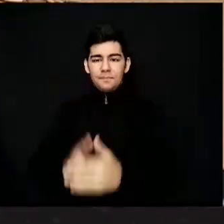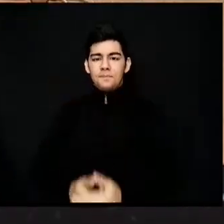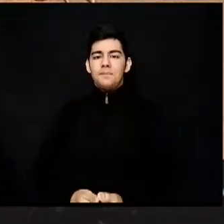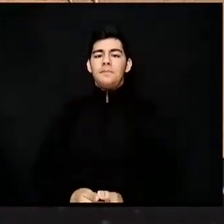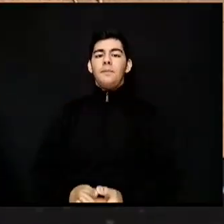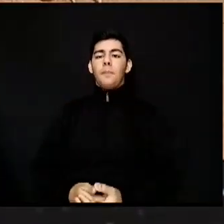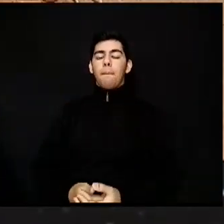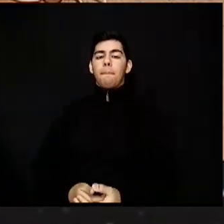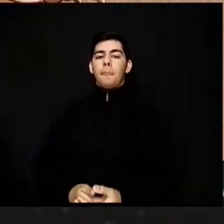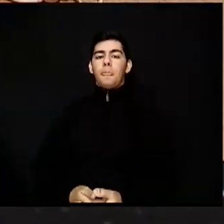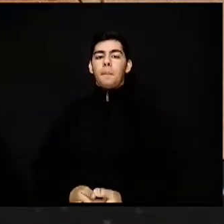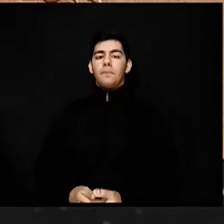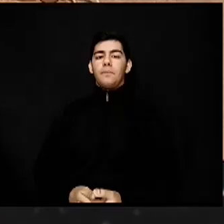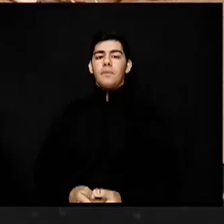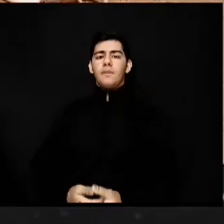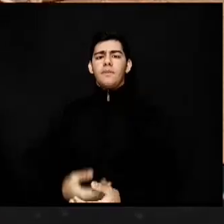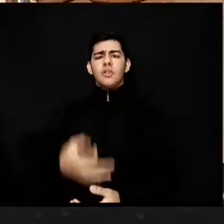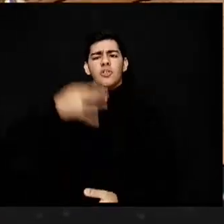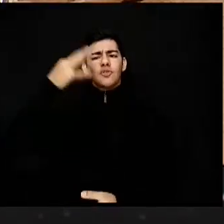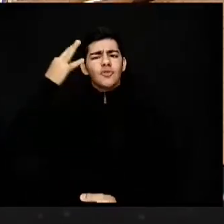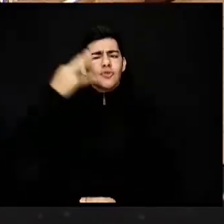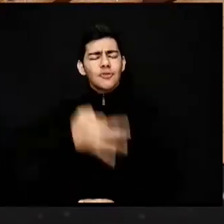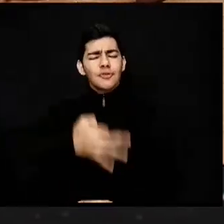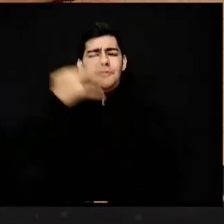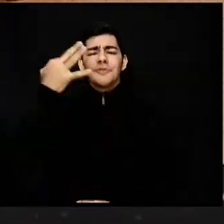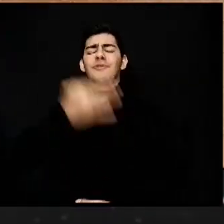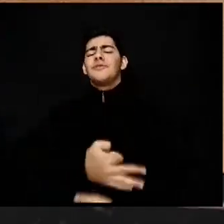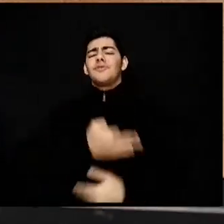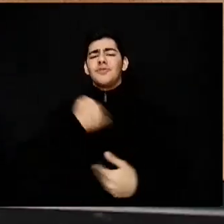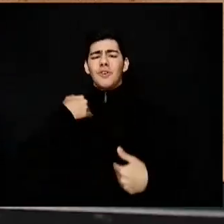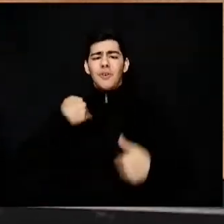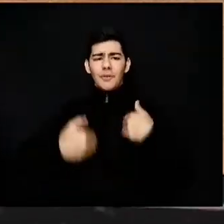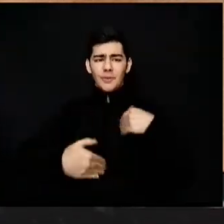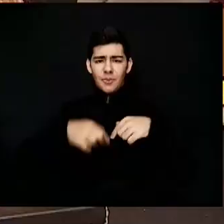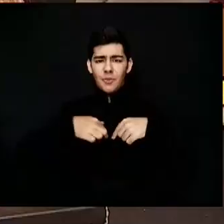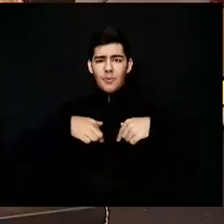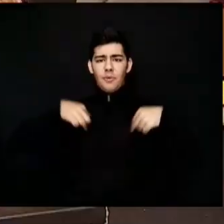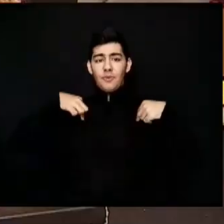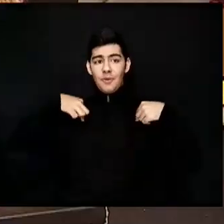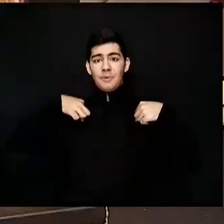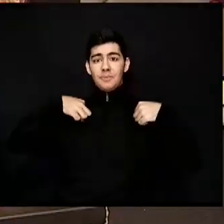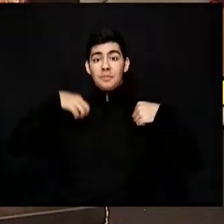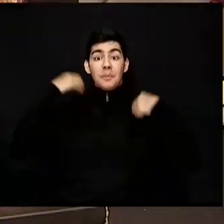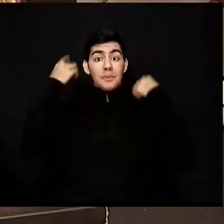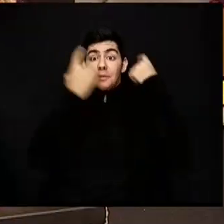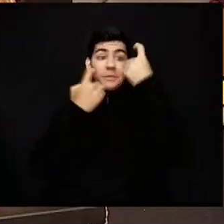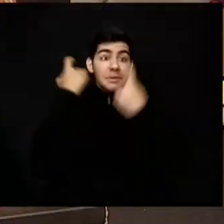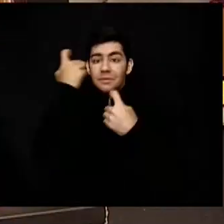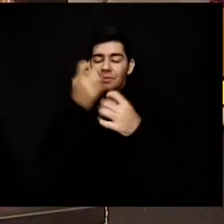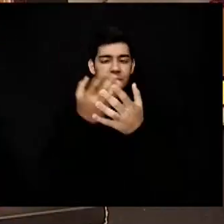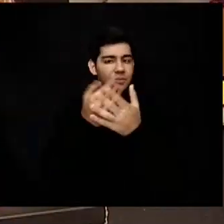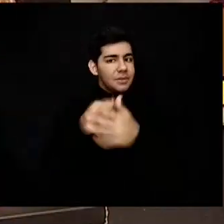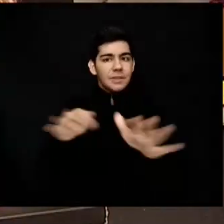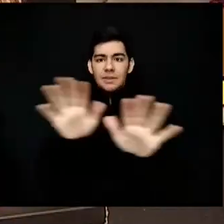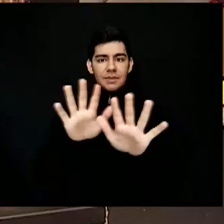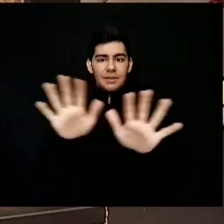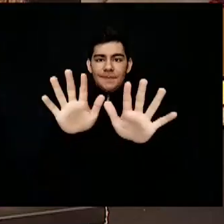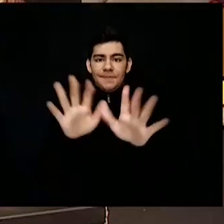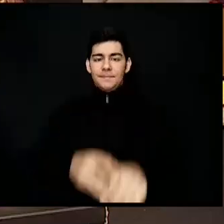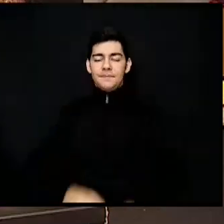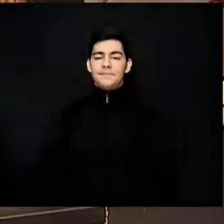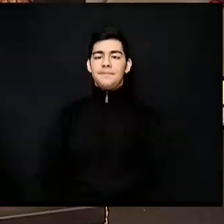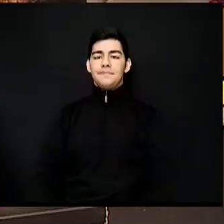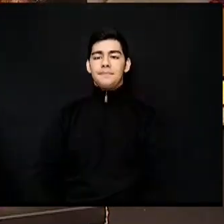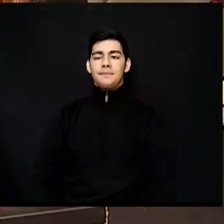ela fica sentadinha certinho no pescoço. Tem o pescoço de base. De base, isso, exatamente.